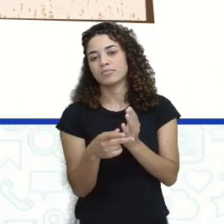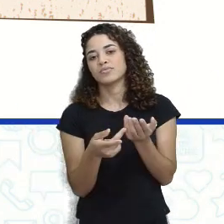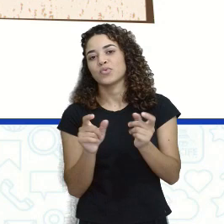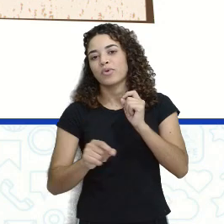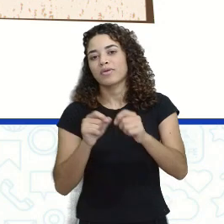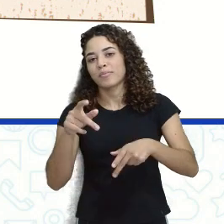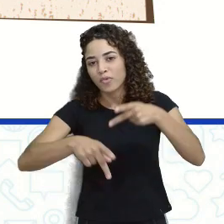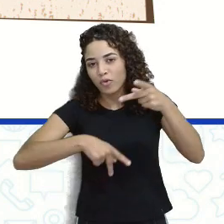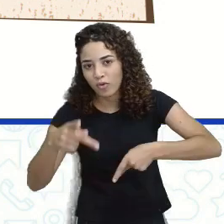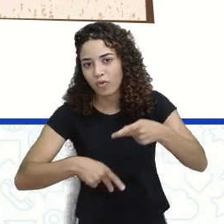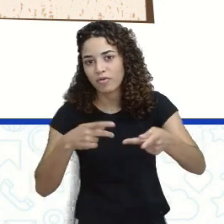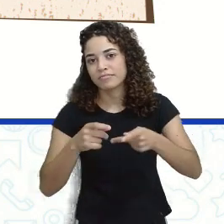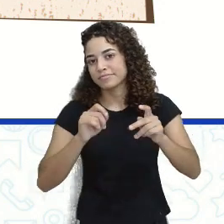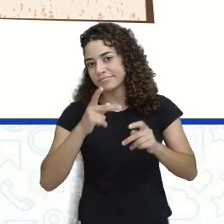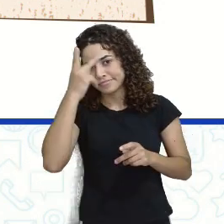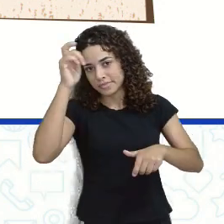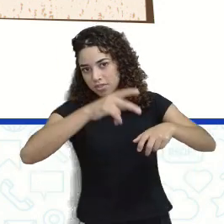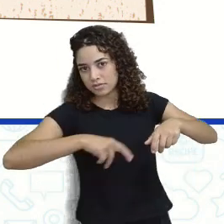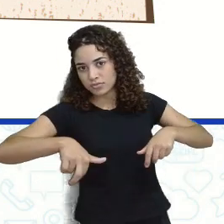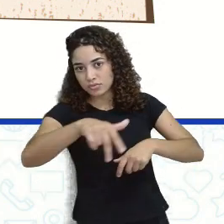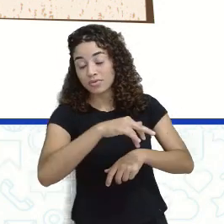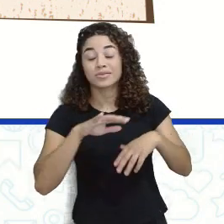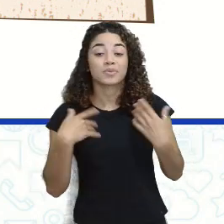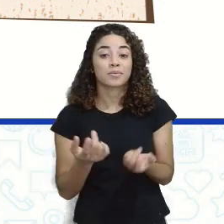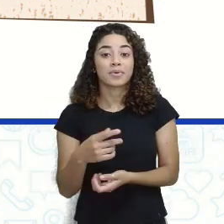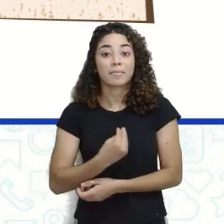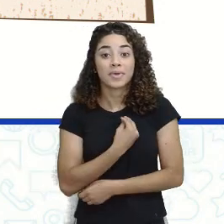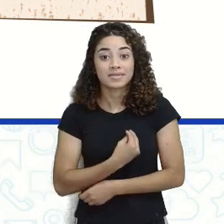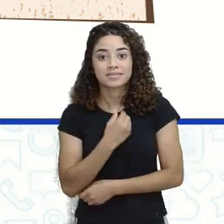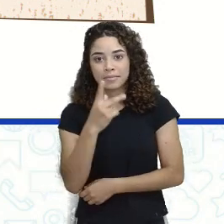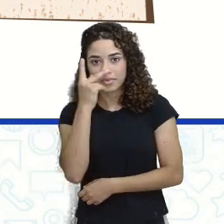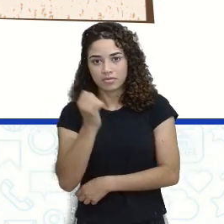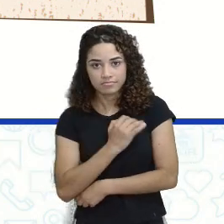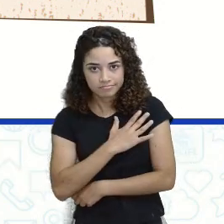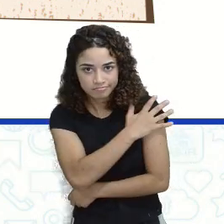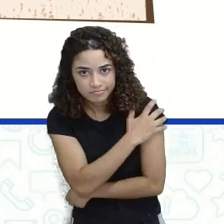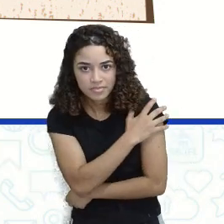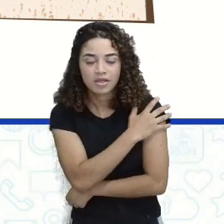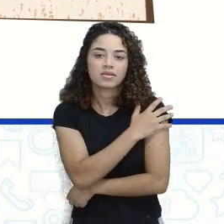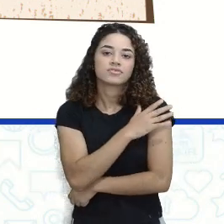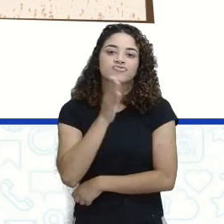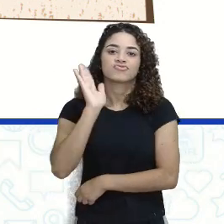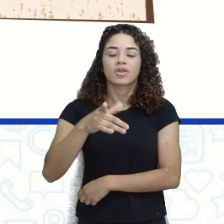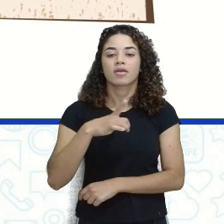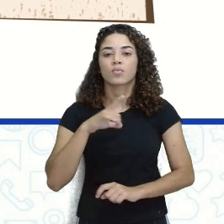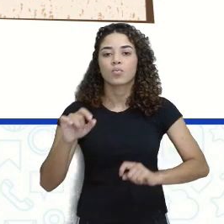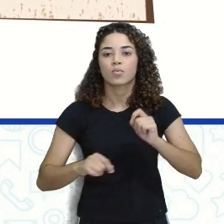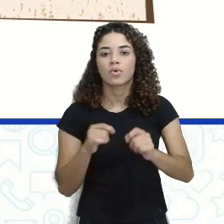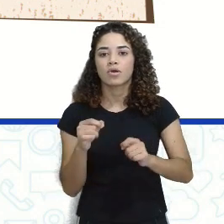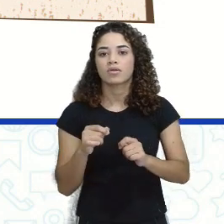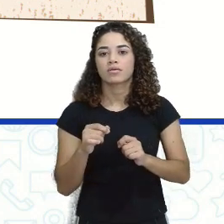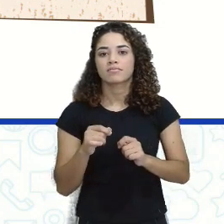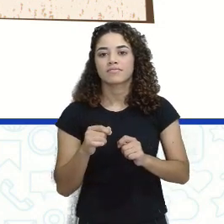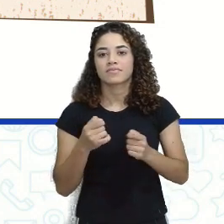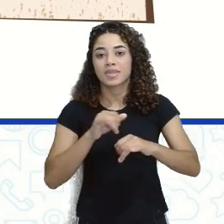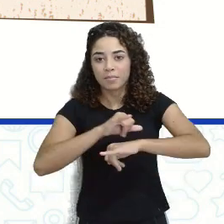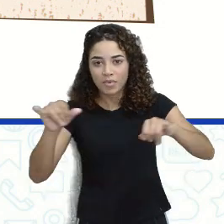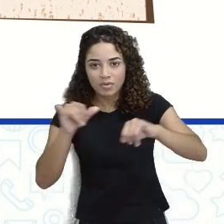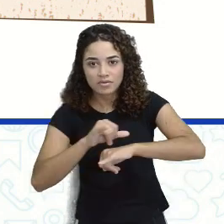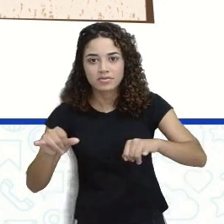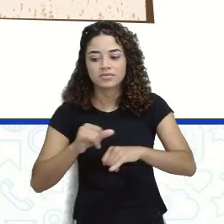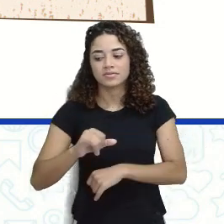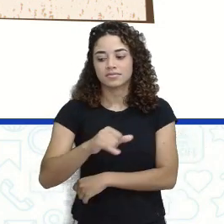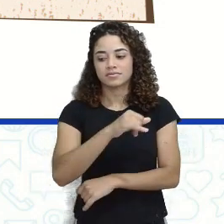população. Essa presença militar, ela já se faz na própria proclamação da